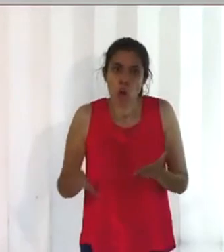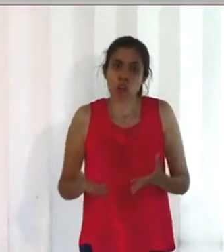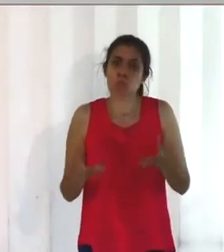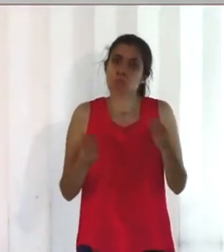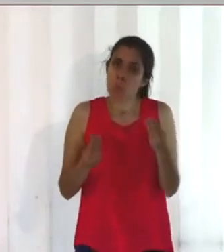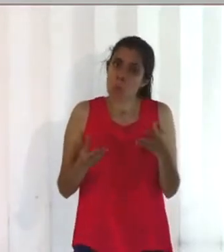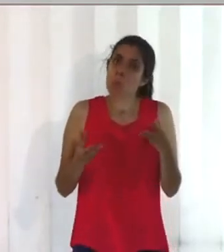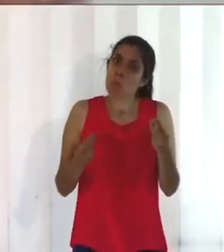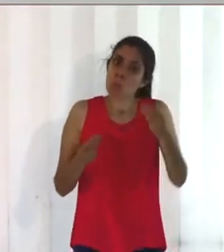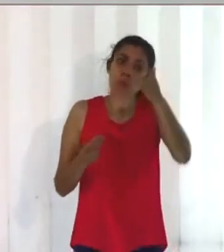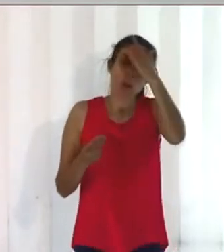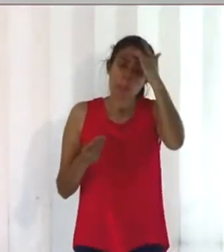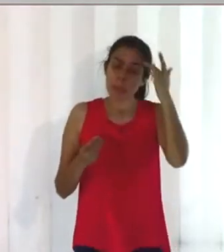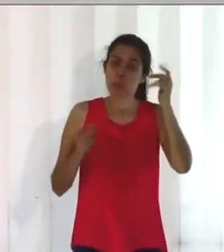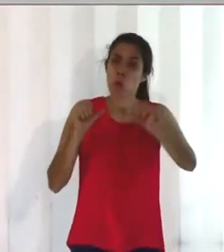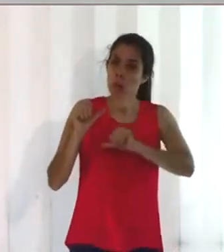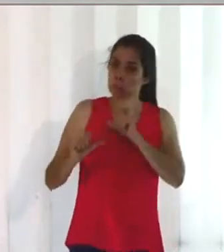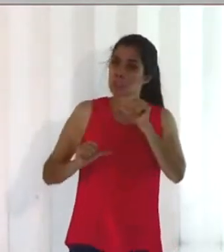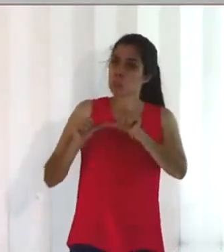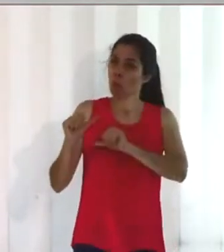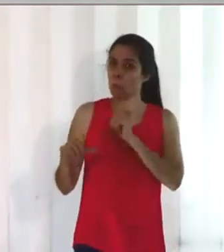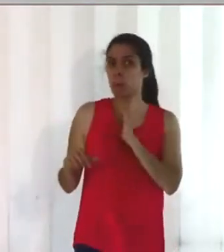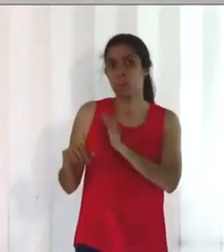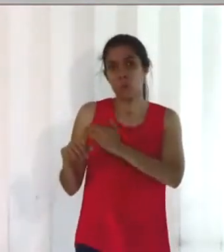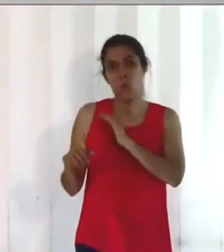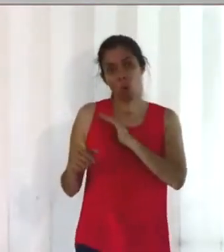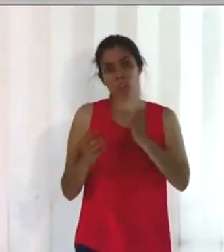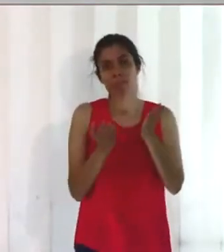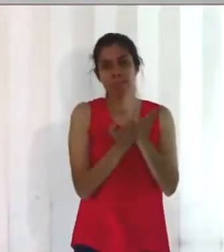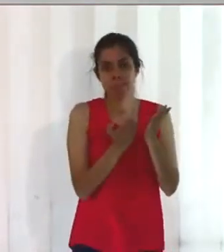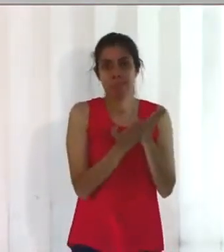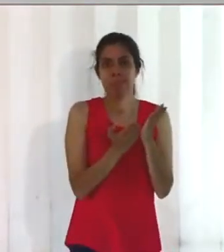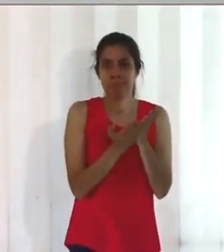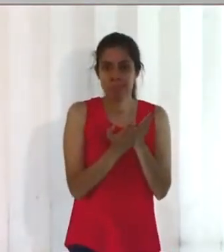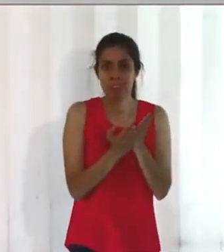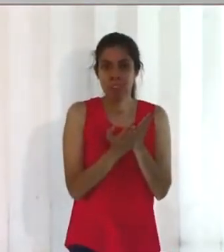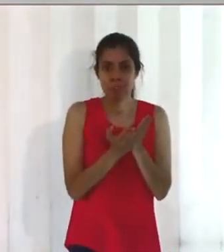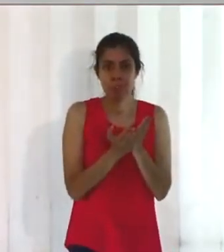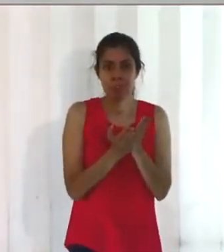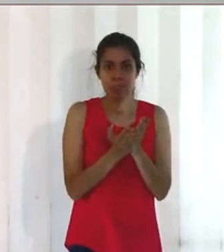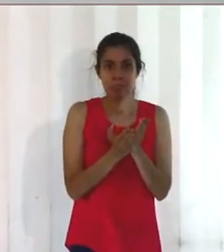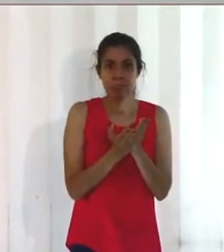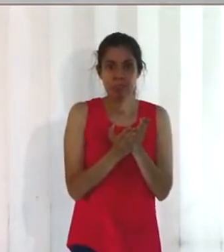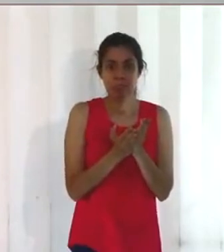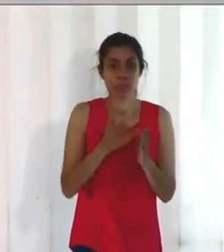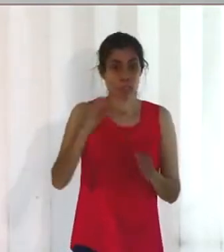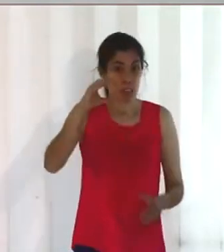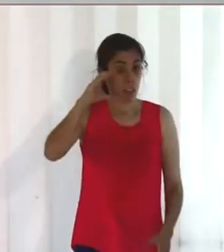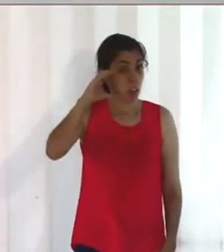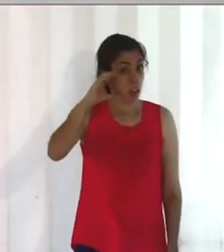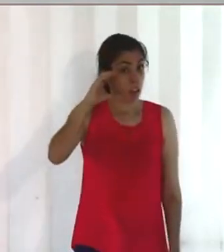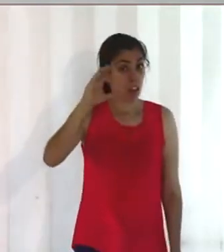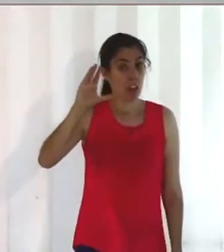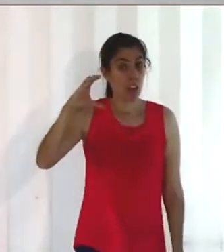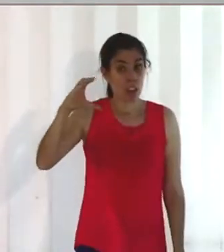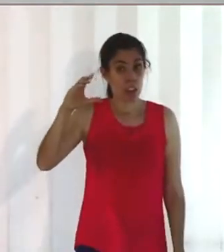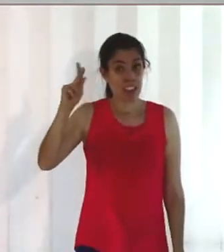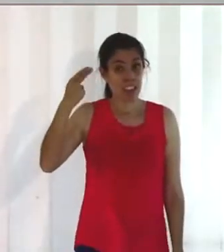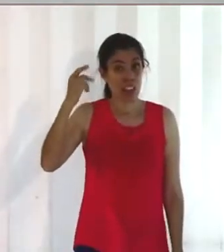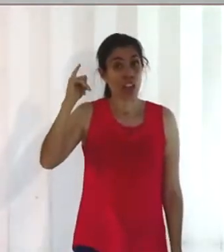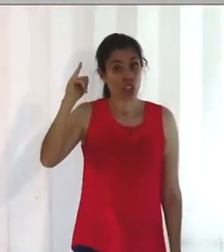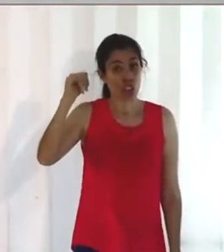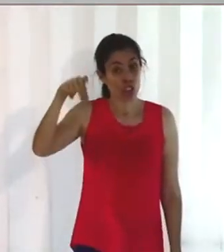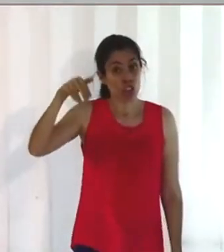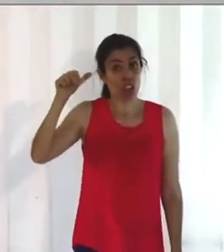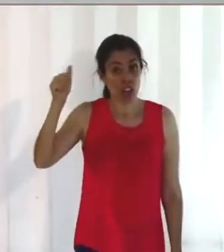lá, amigos nossos, meus, do reverendo Robert, do reverendo Gilberto, que são colegas nossos de tempo de aula, do reverendo Henrique, e alguns